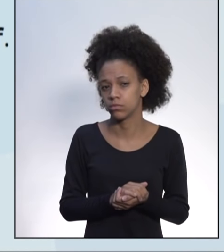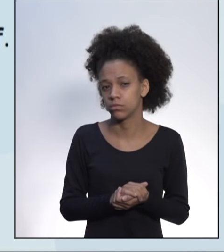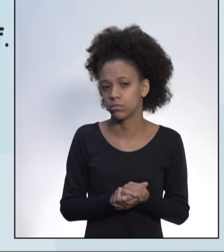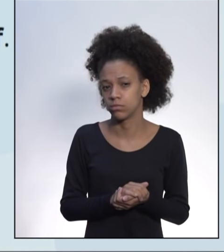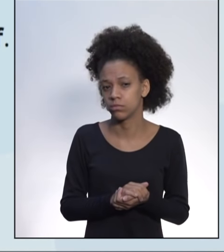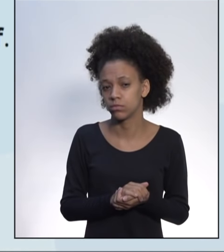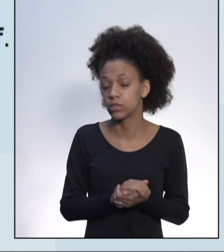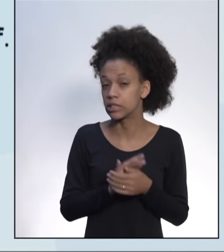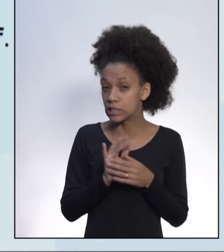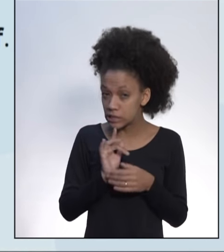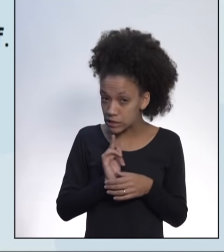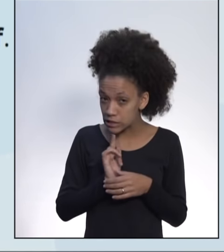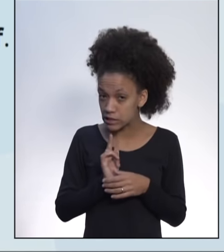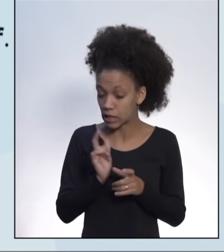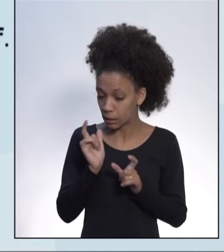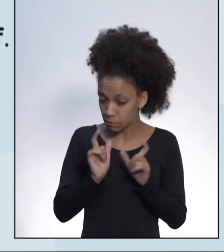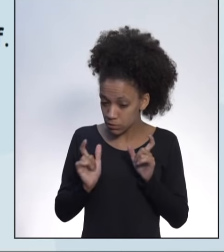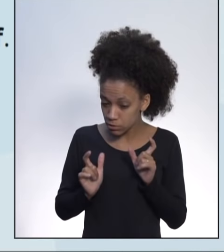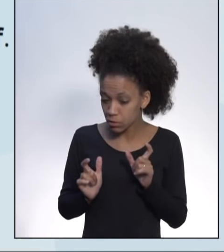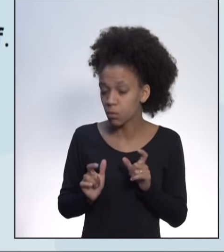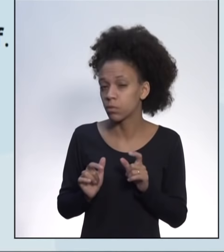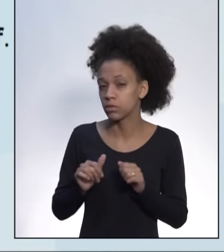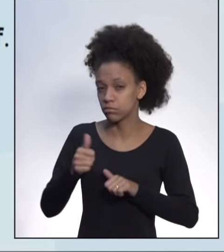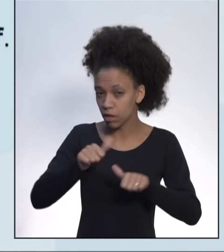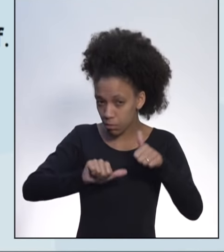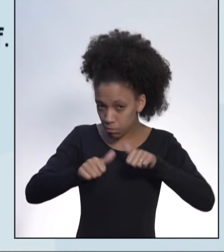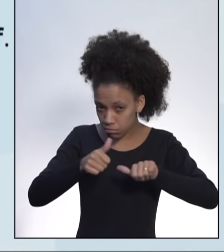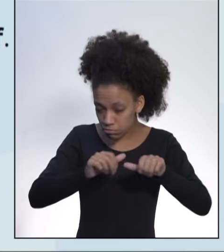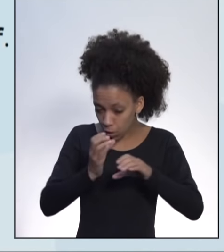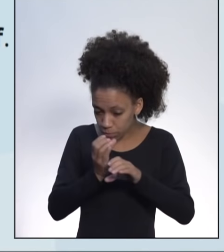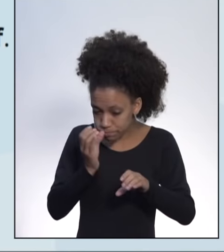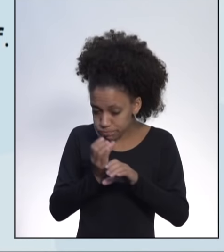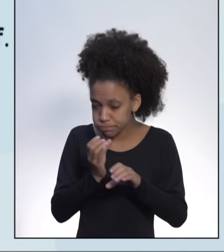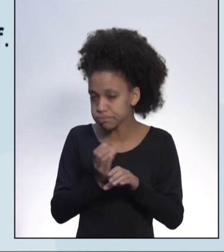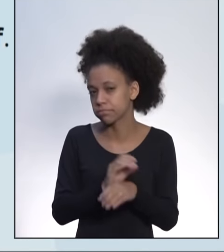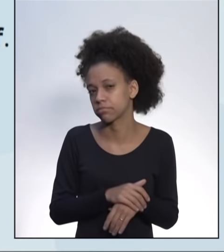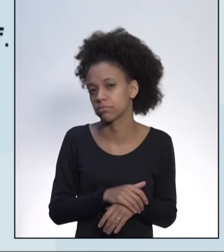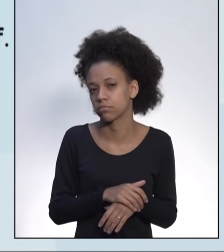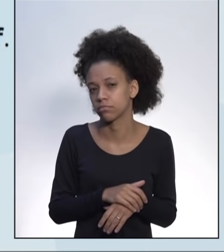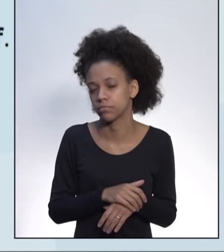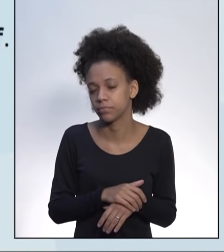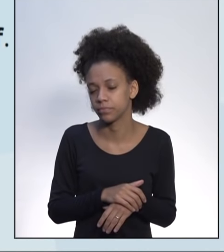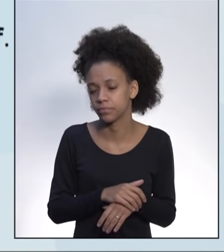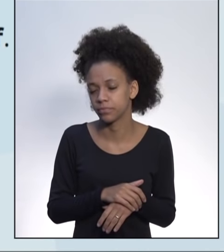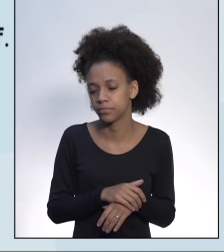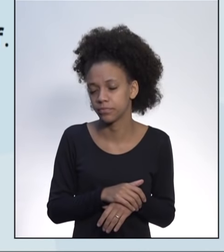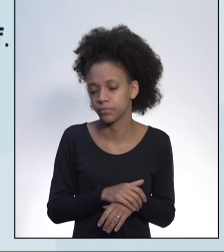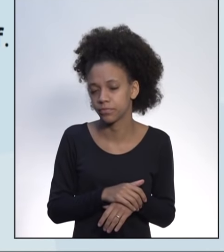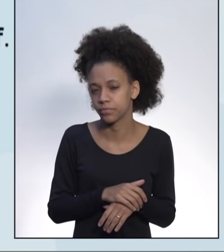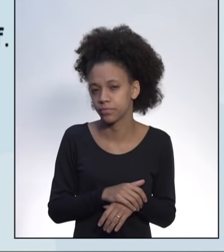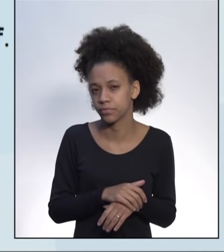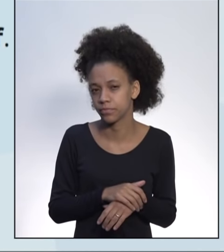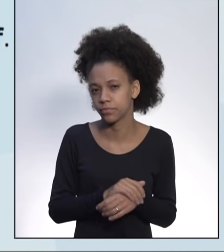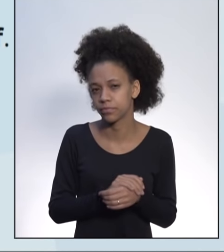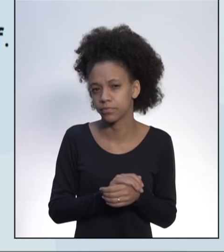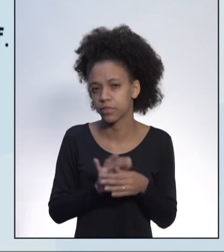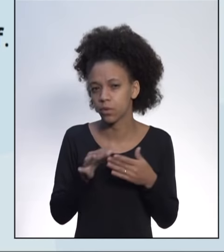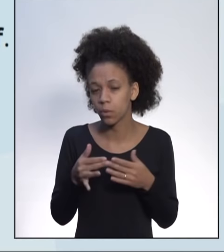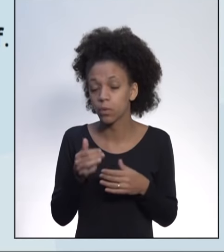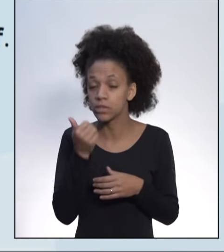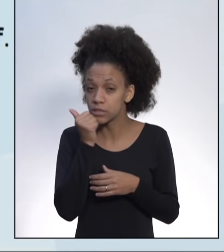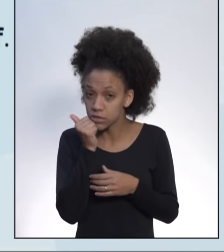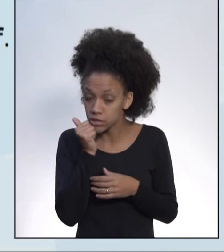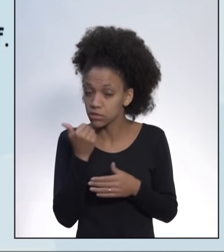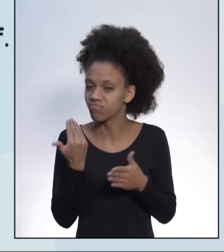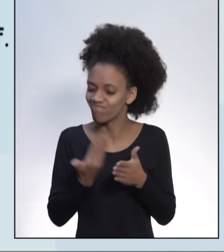lebes em são paulo então tem muitos laboratórios em são paulo o ar sai this work hard onde os cientistas